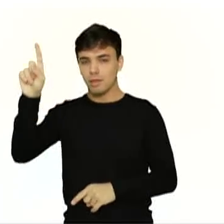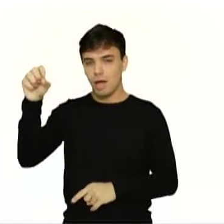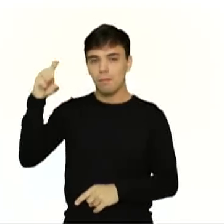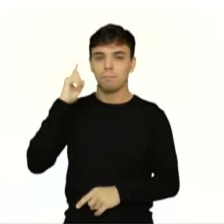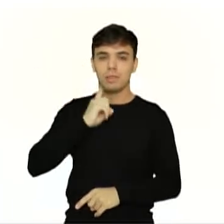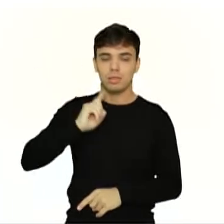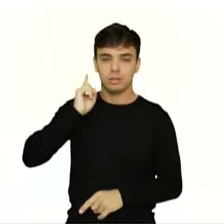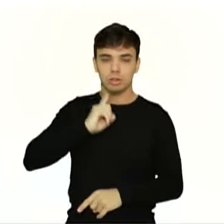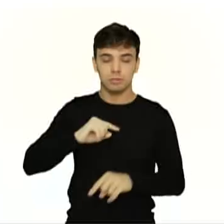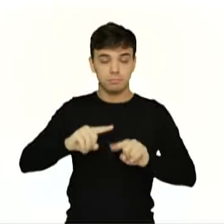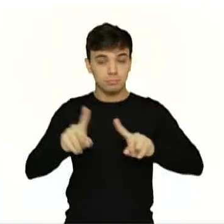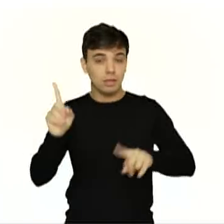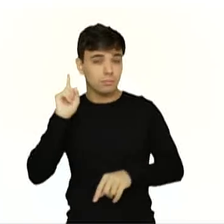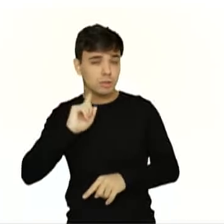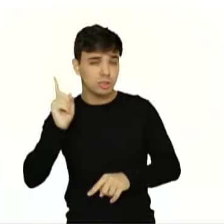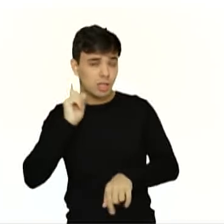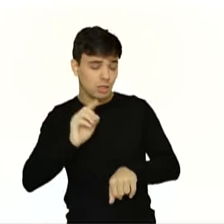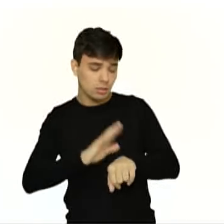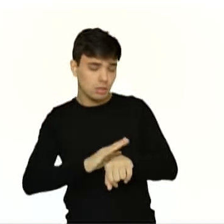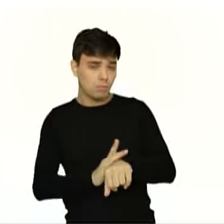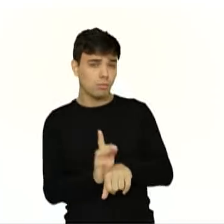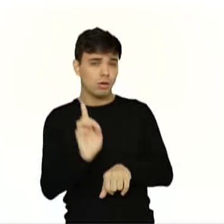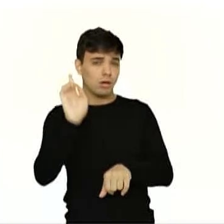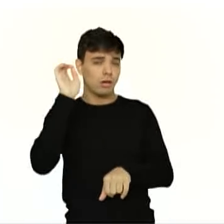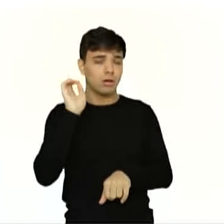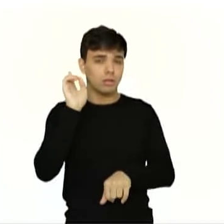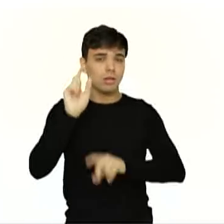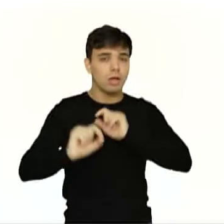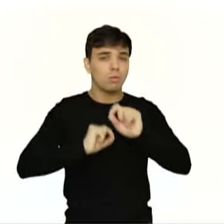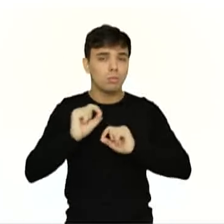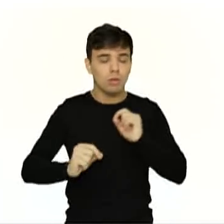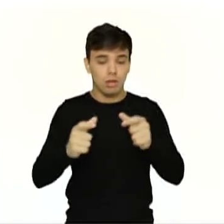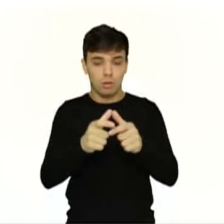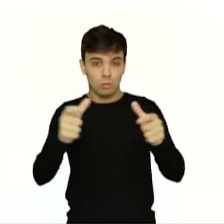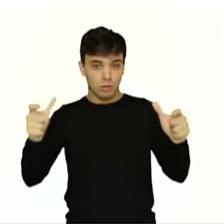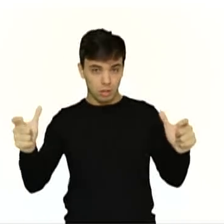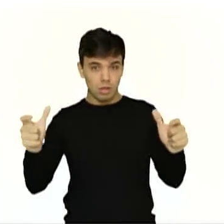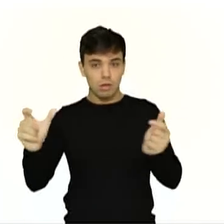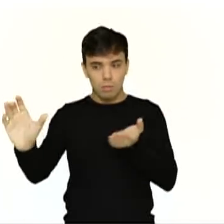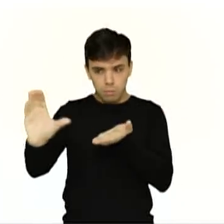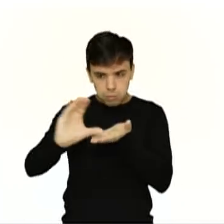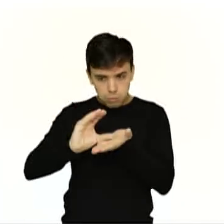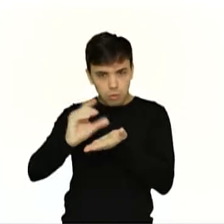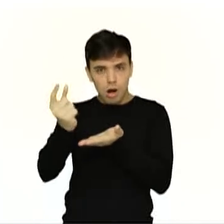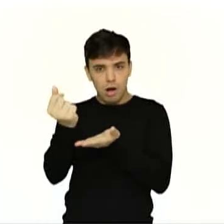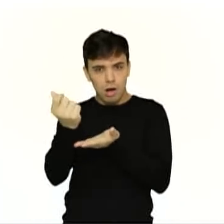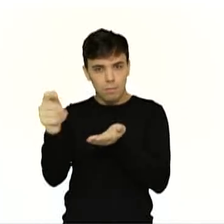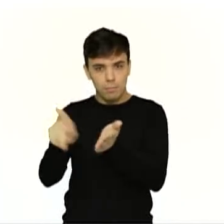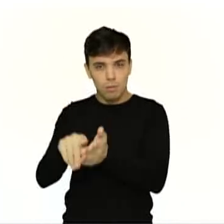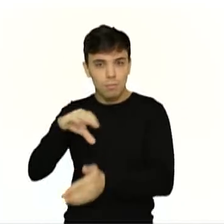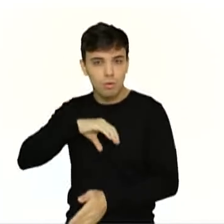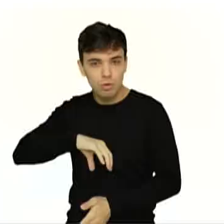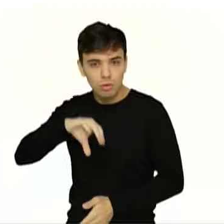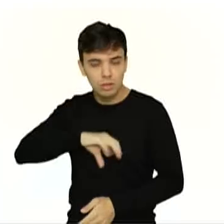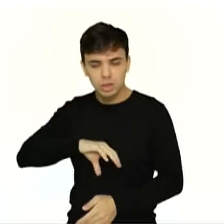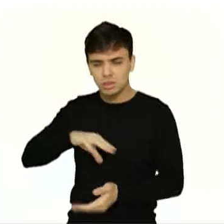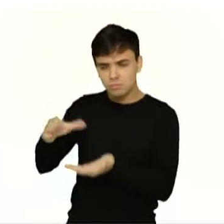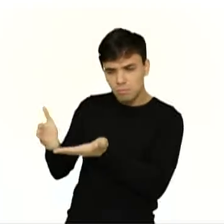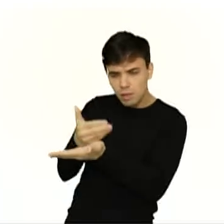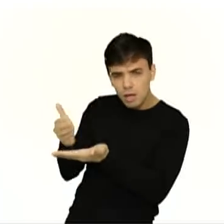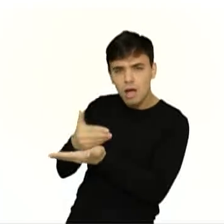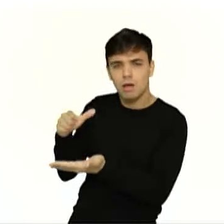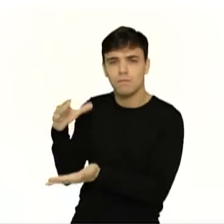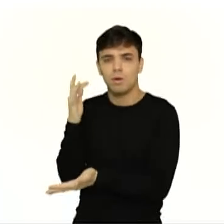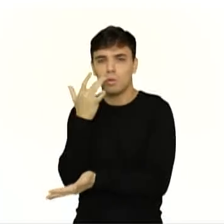que acontece? Minas Gerais, na época, era o grande lucro de Portugal. Era onde eles tiravam ouro, tiravam